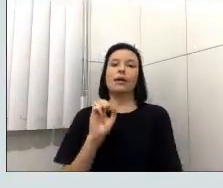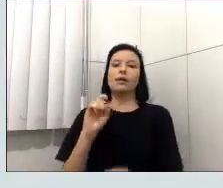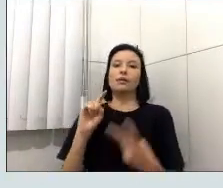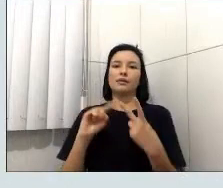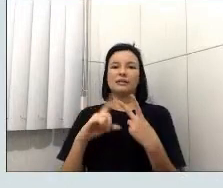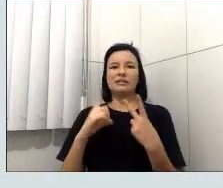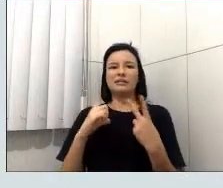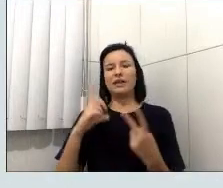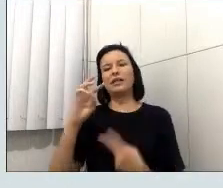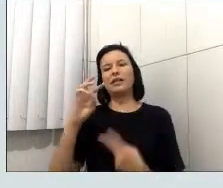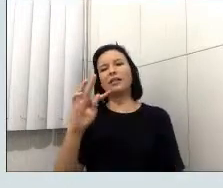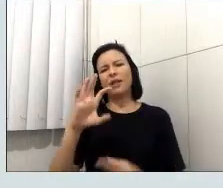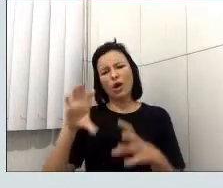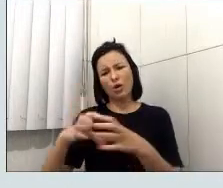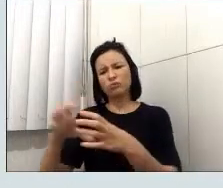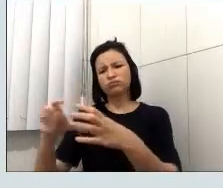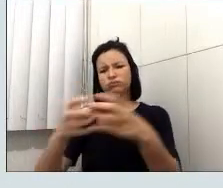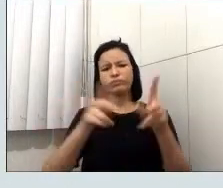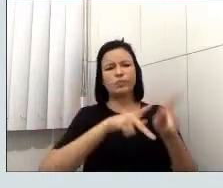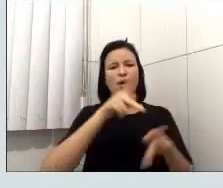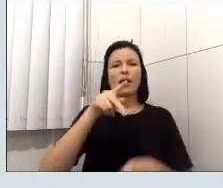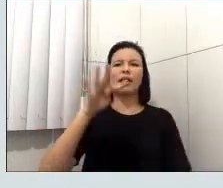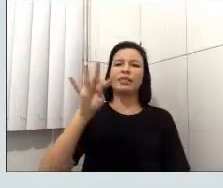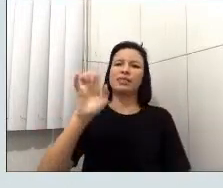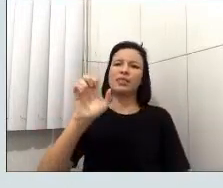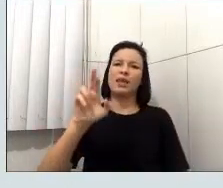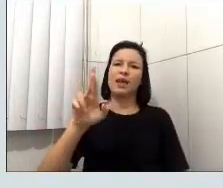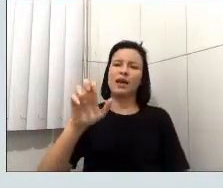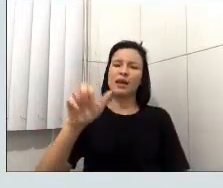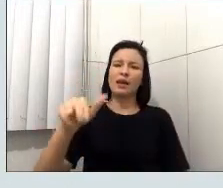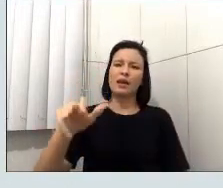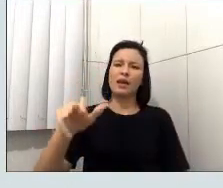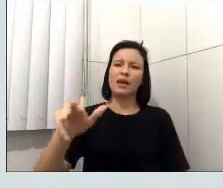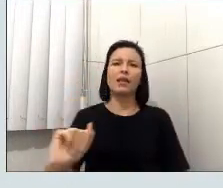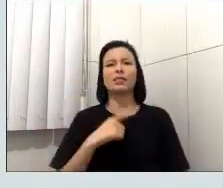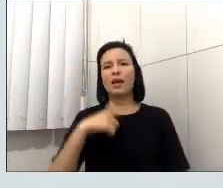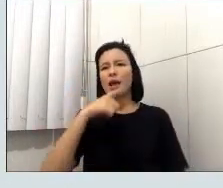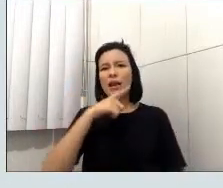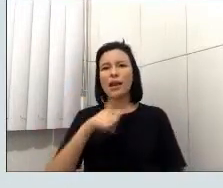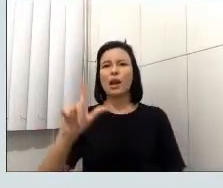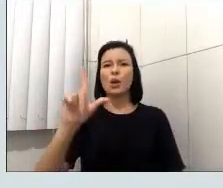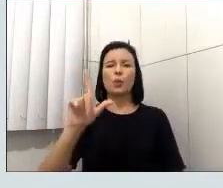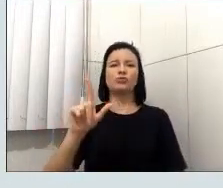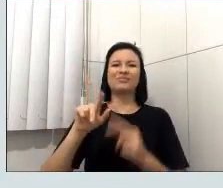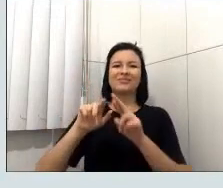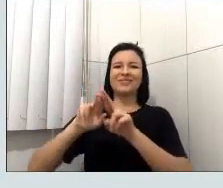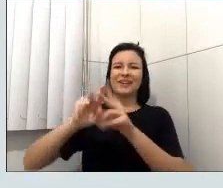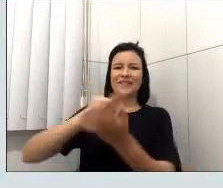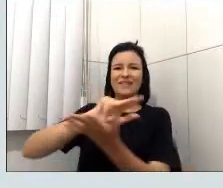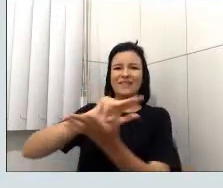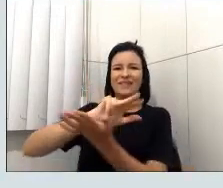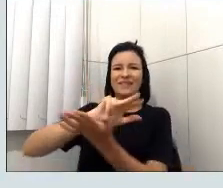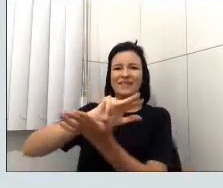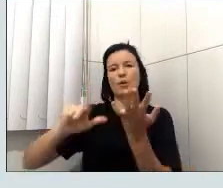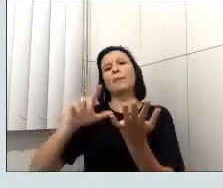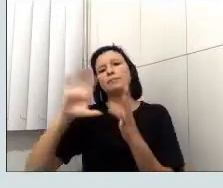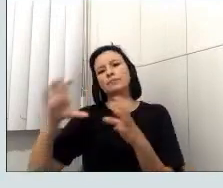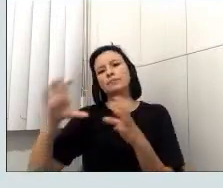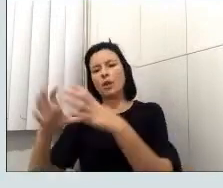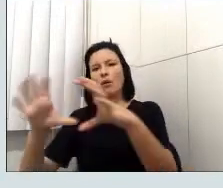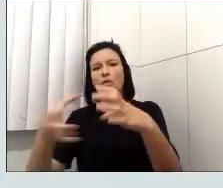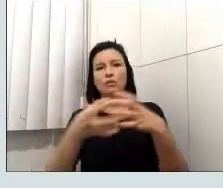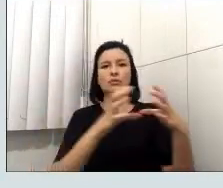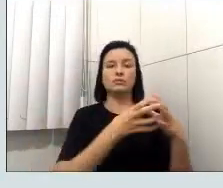que são diversos outros povos que têm essa matriz linguística. Eles também são daquela região